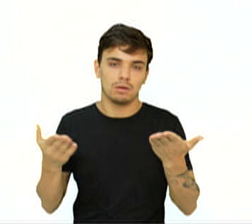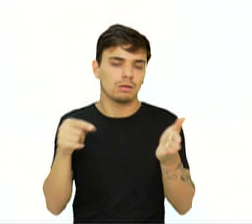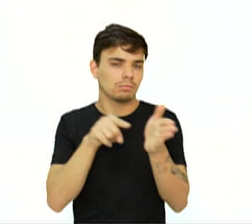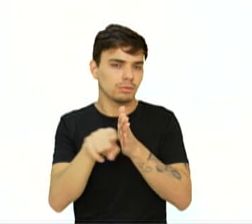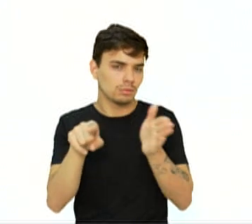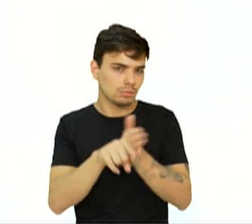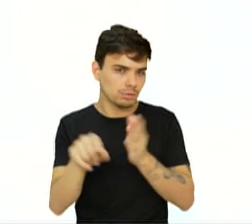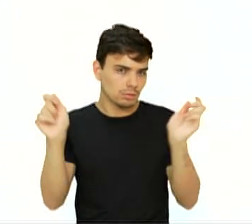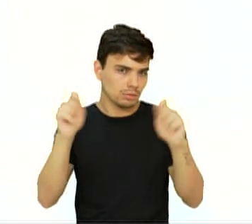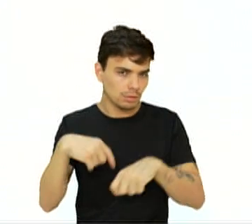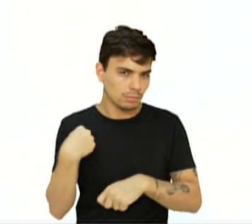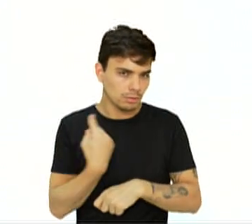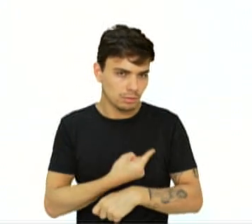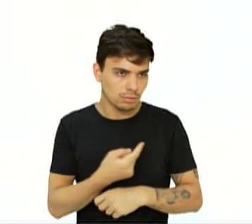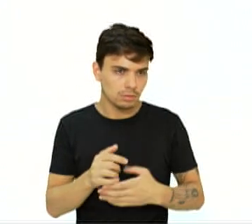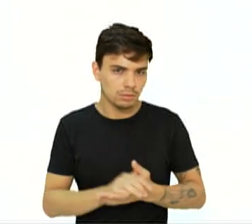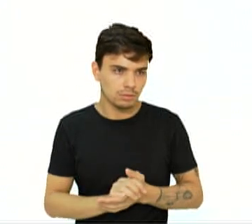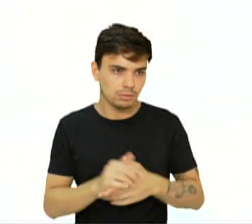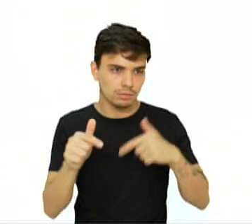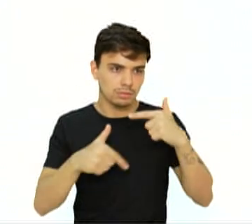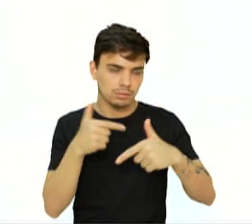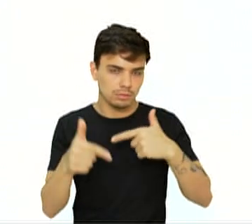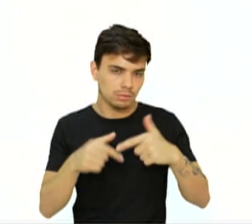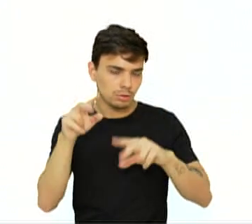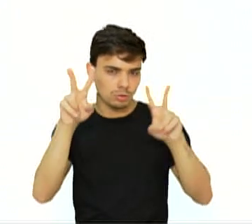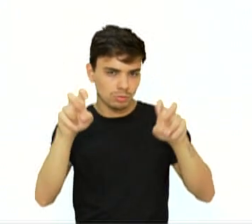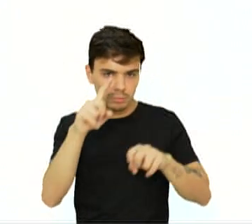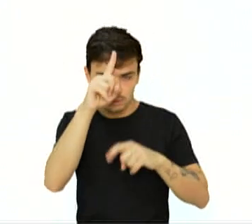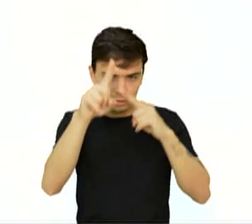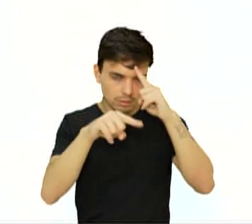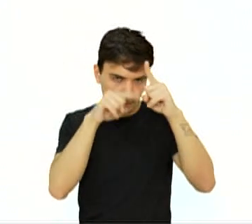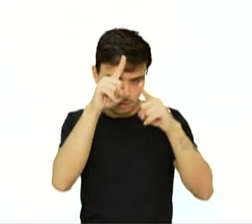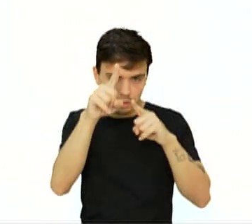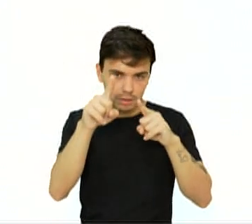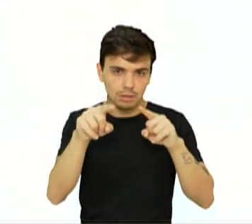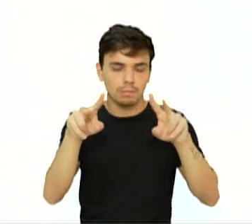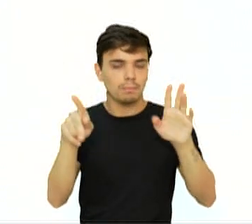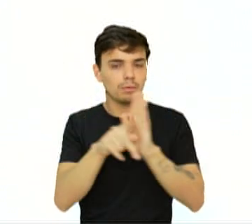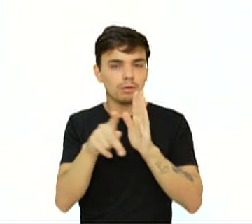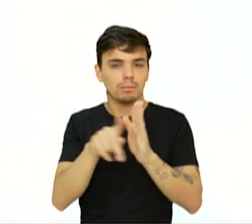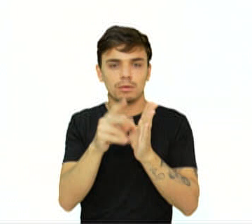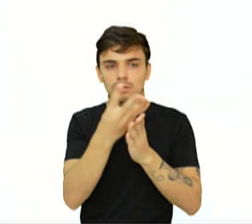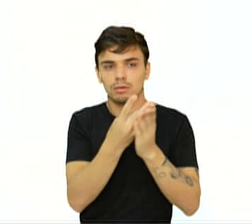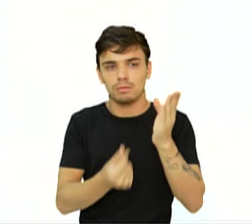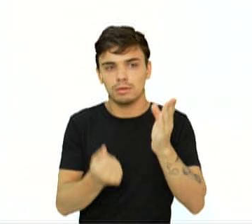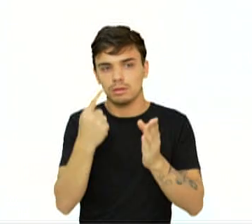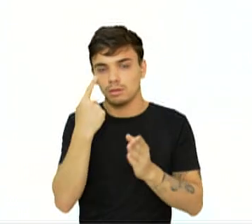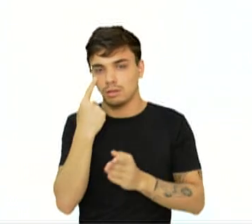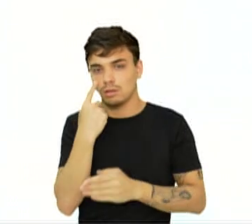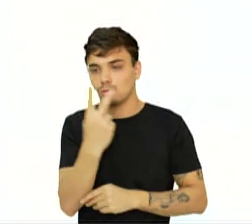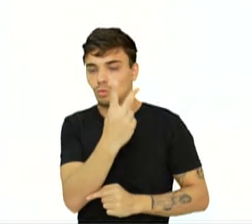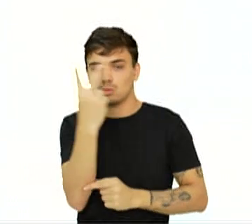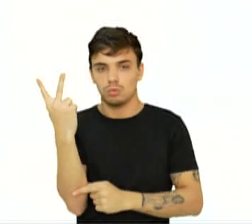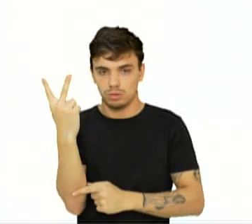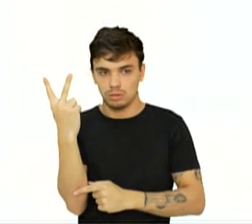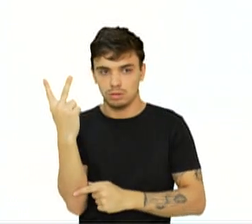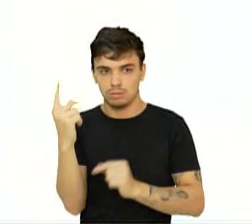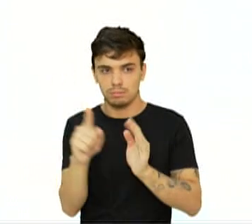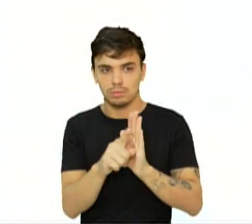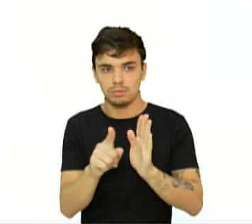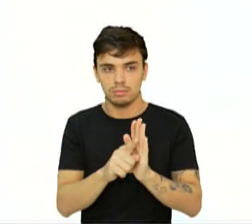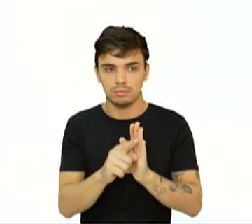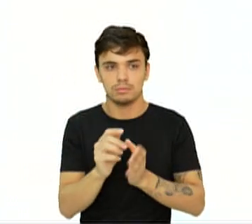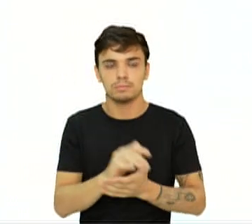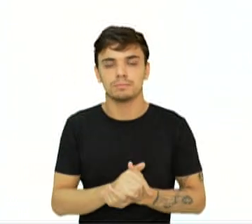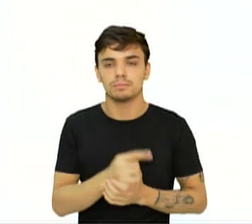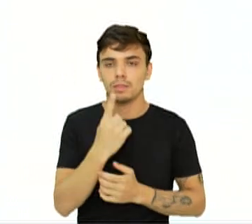mais uma questãozinha para a gente poder trabalhar a ideia do filtro. Eu tenho aqui dois sinais A e B, então o sinal vermelho